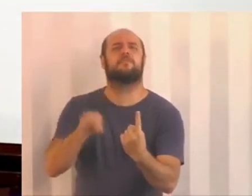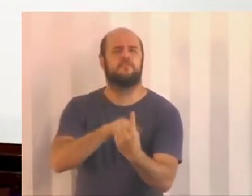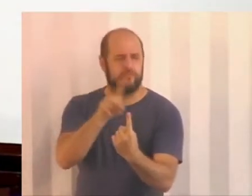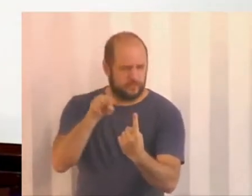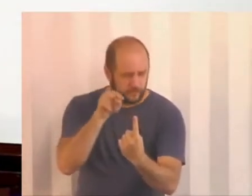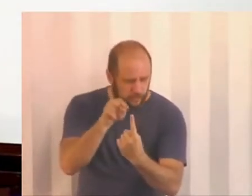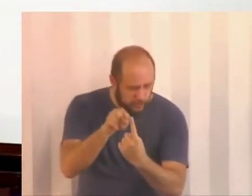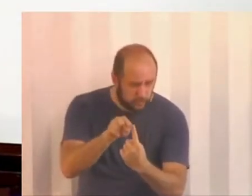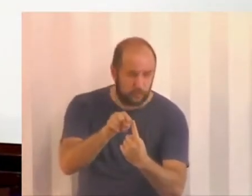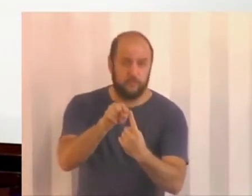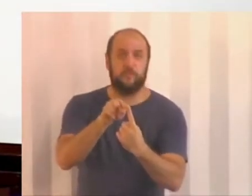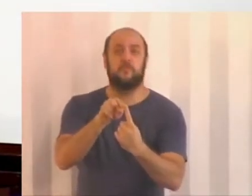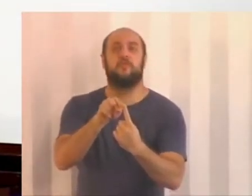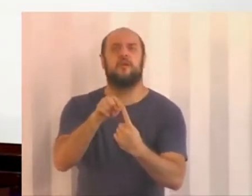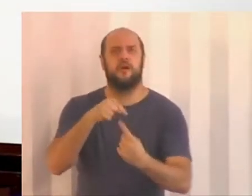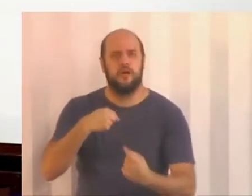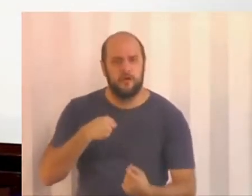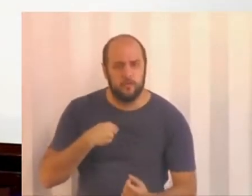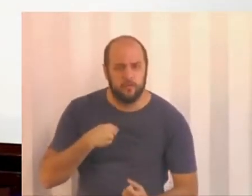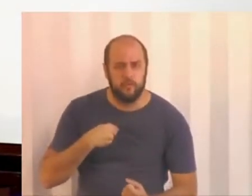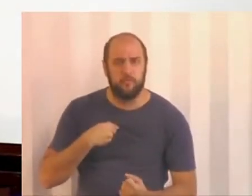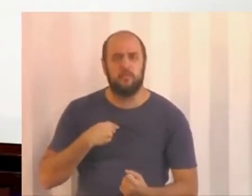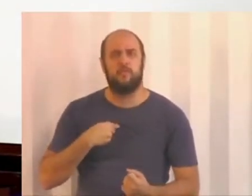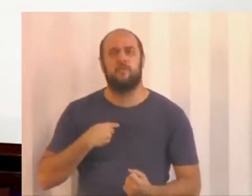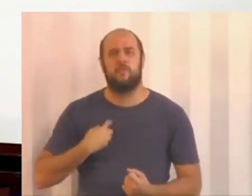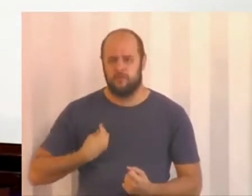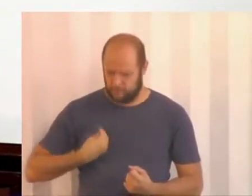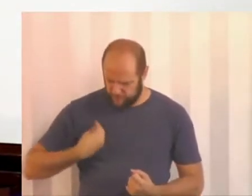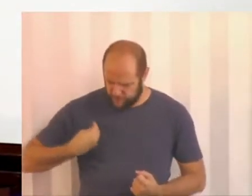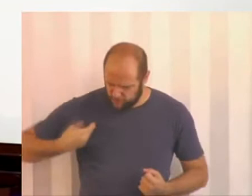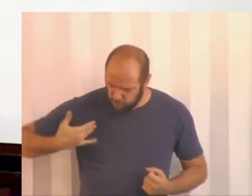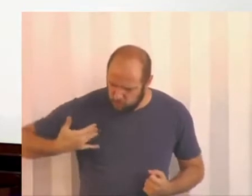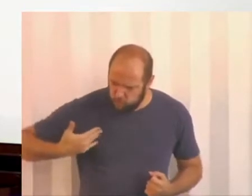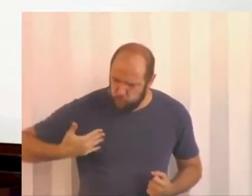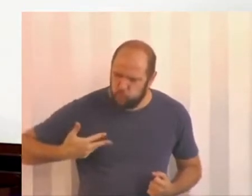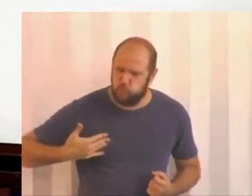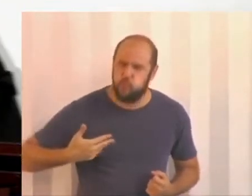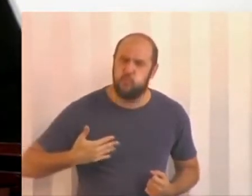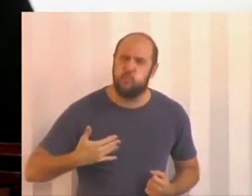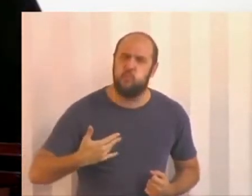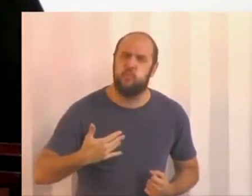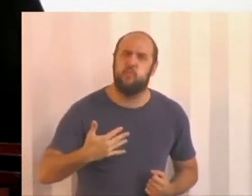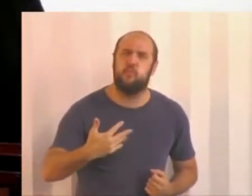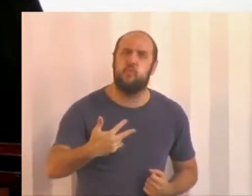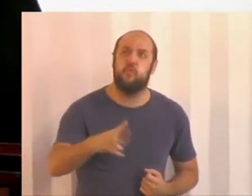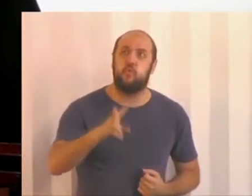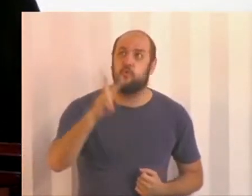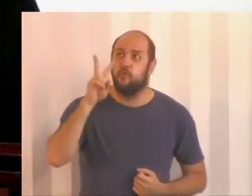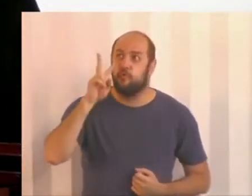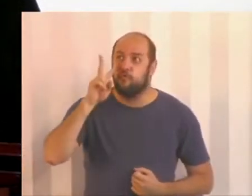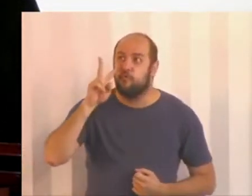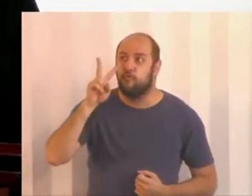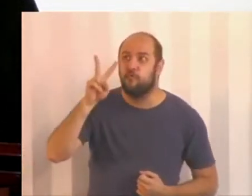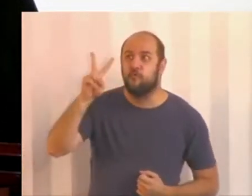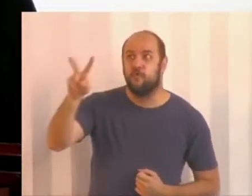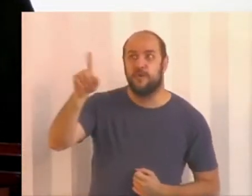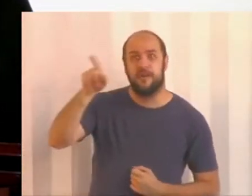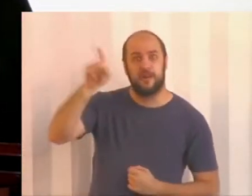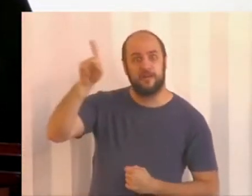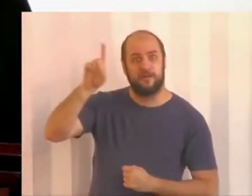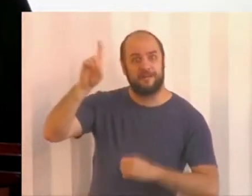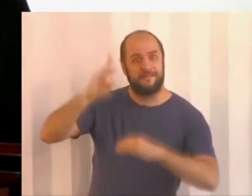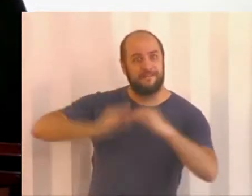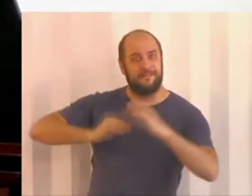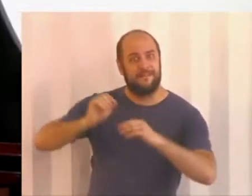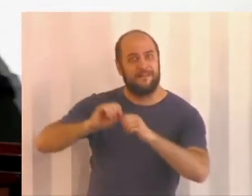que correr a minha carreira, olhando para o autor e consumador da minha